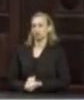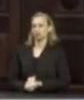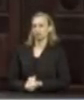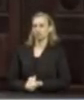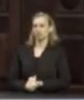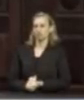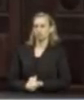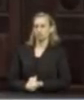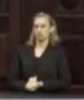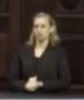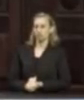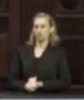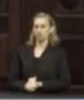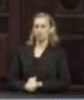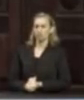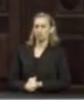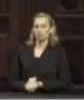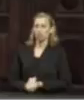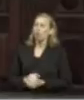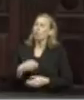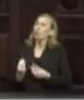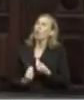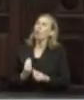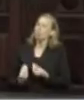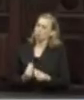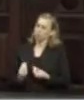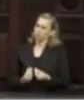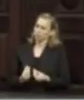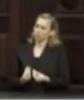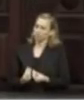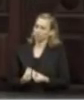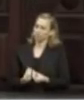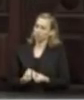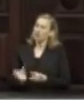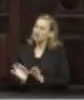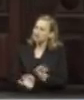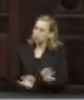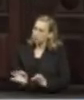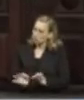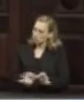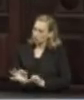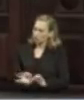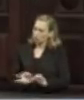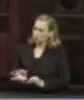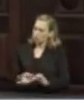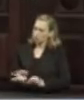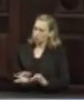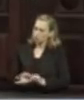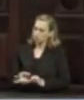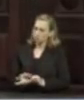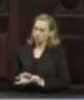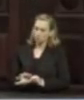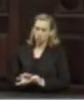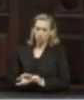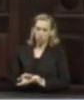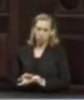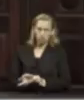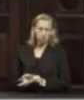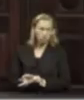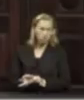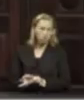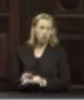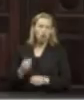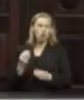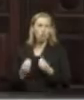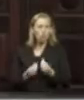um empréstimo nas condições que o governo está mandando para cá este projeto para que o Estado pegue esse empréstimo. Vossa Excelência não pegaria um empréstimo sem